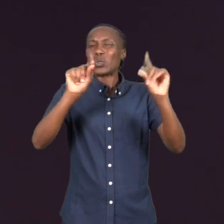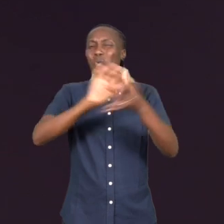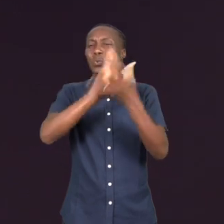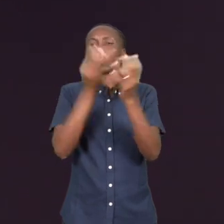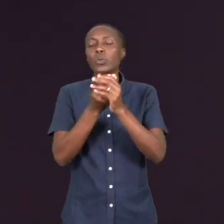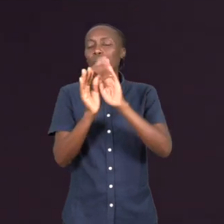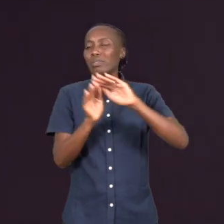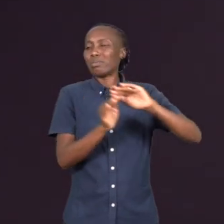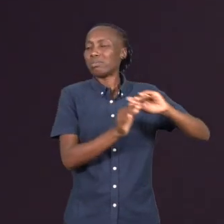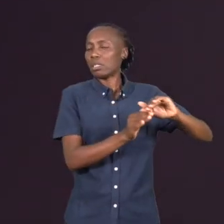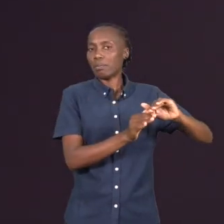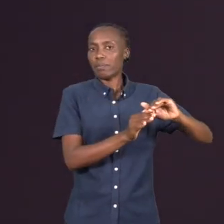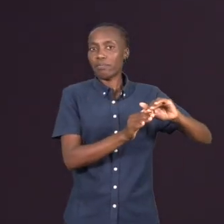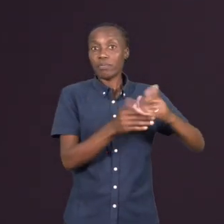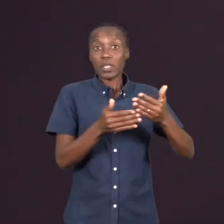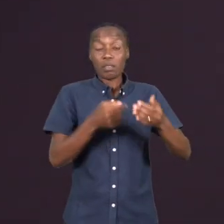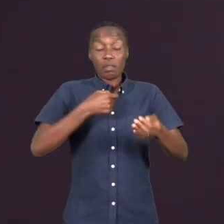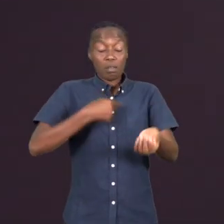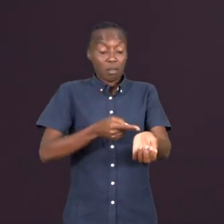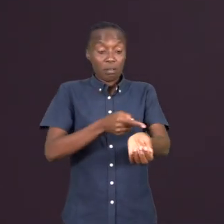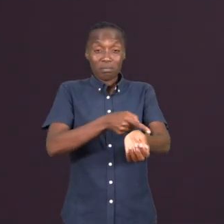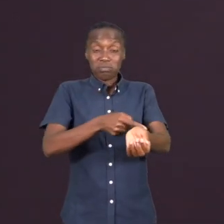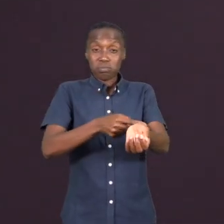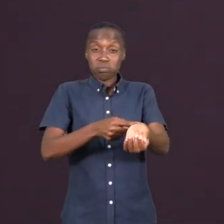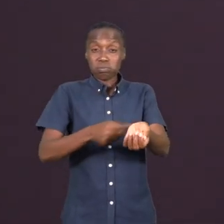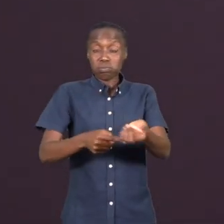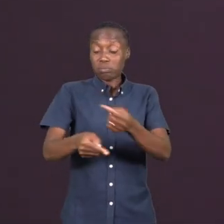Todas as cicatrizes no meu pulso